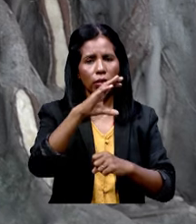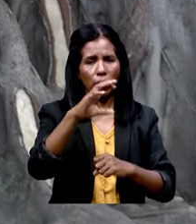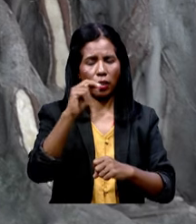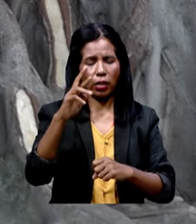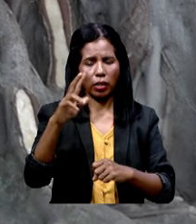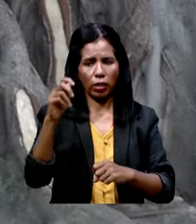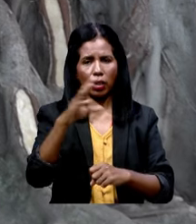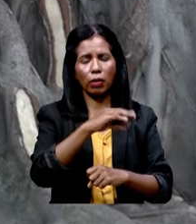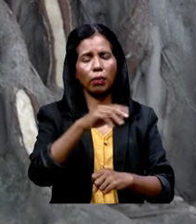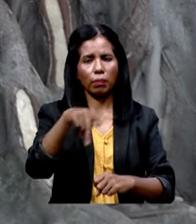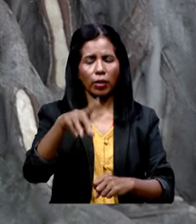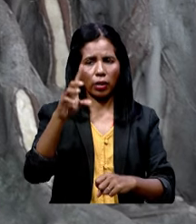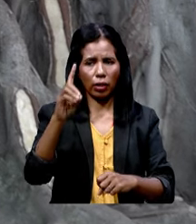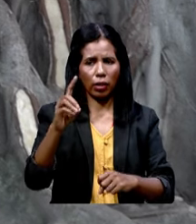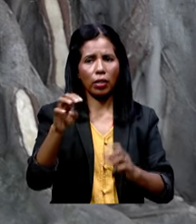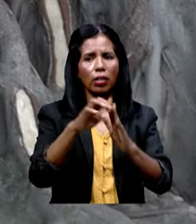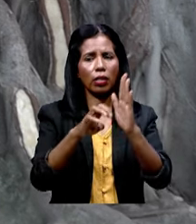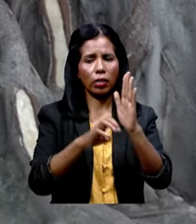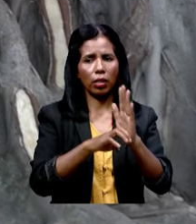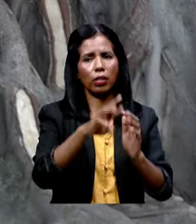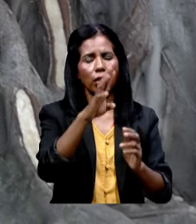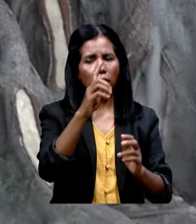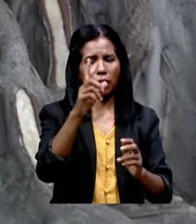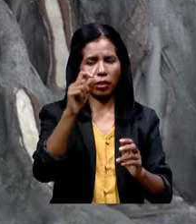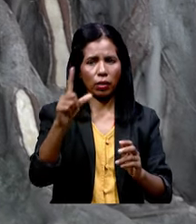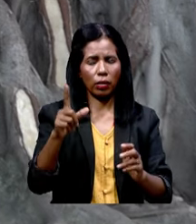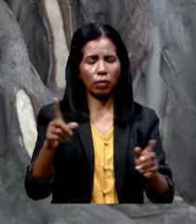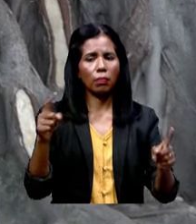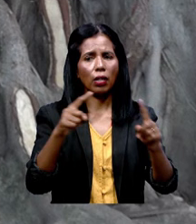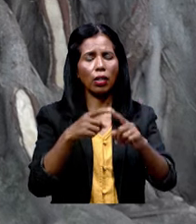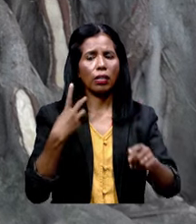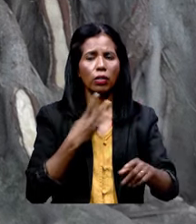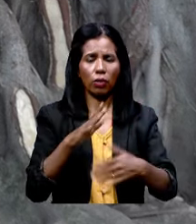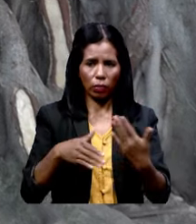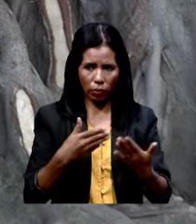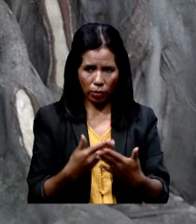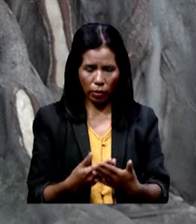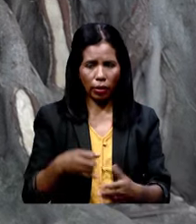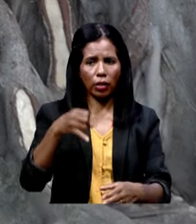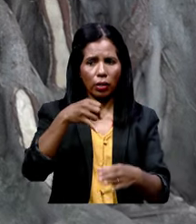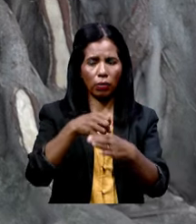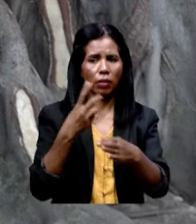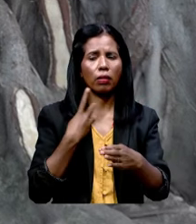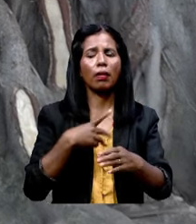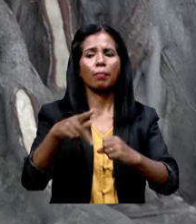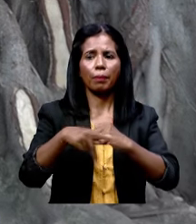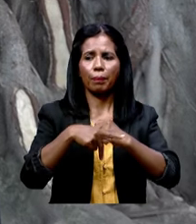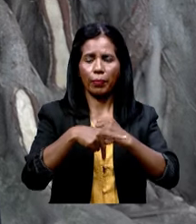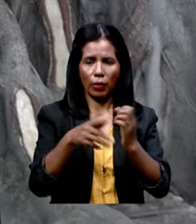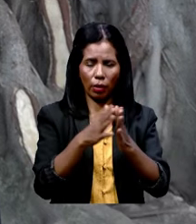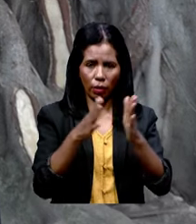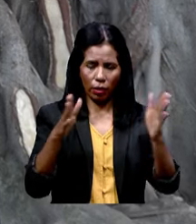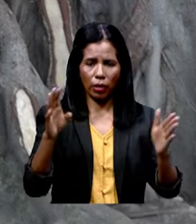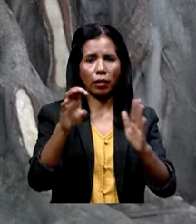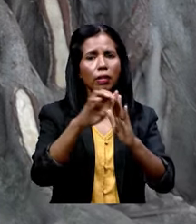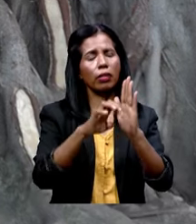PD mas be estado RDTL pertence ba Itahotu inclui ami bancada oposição estado